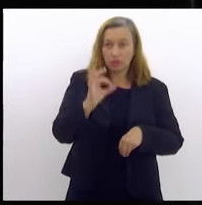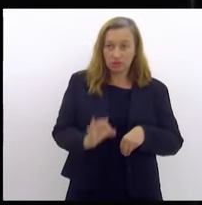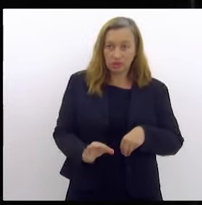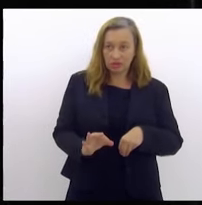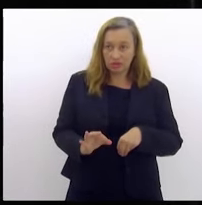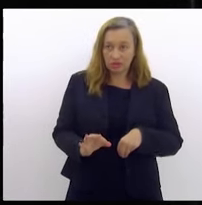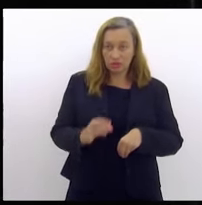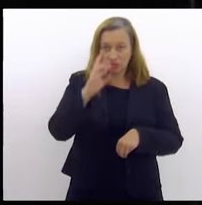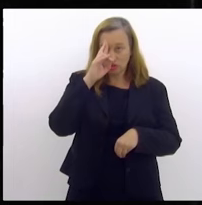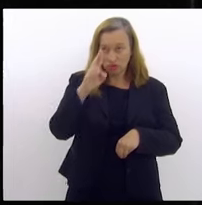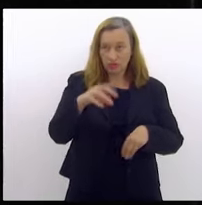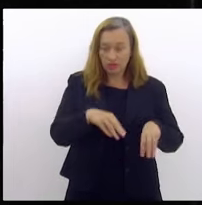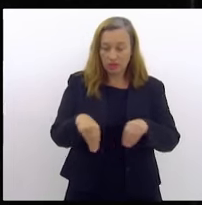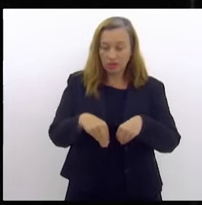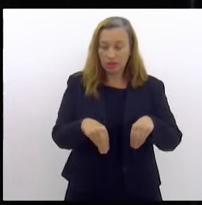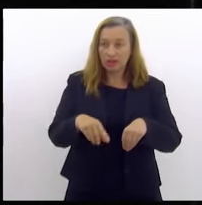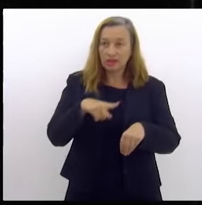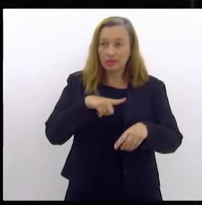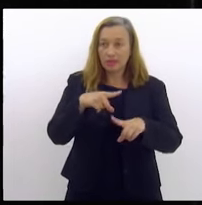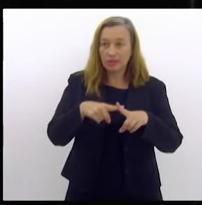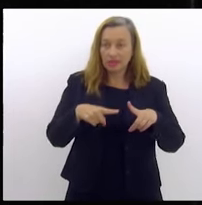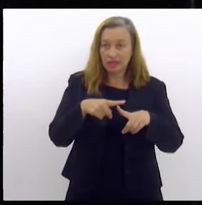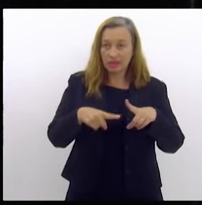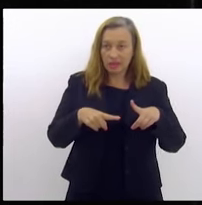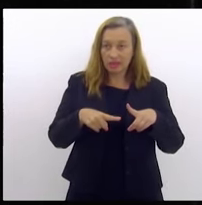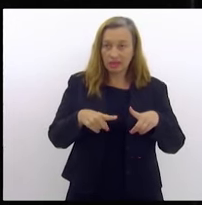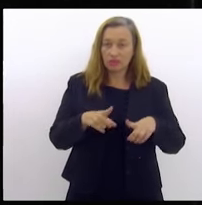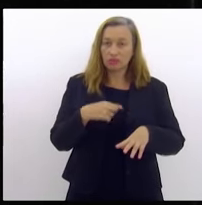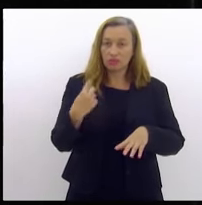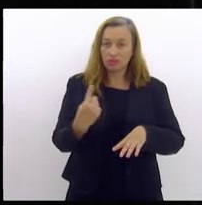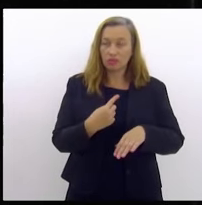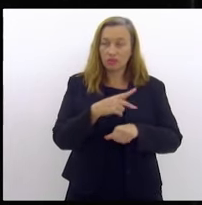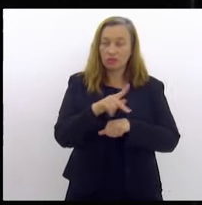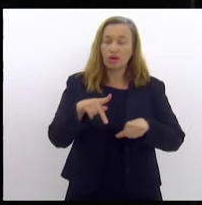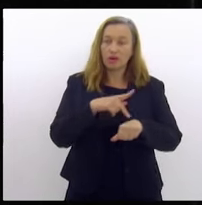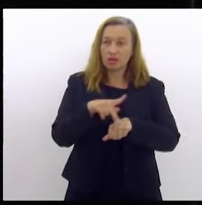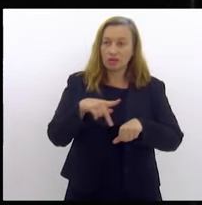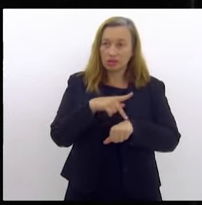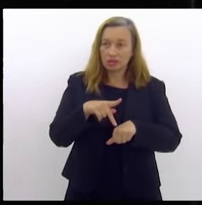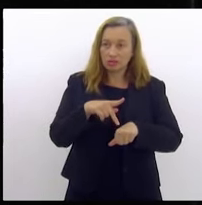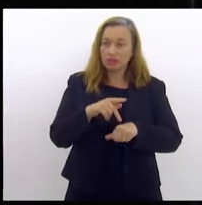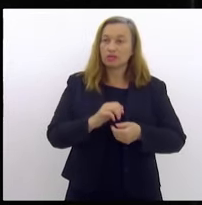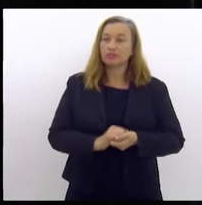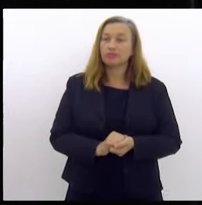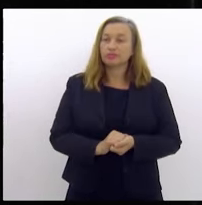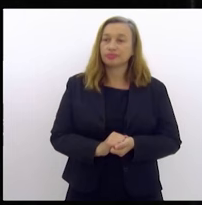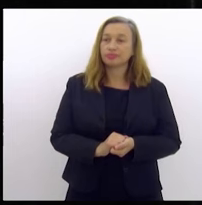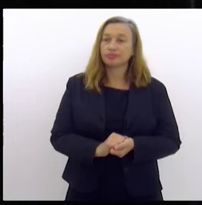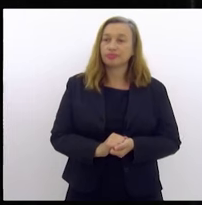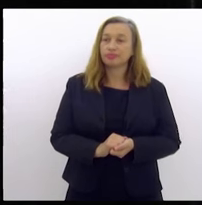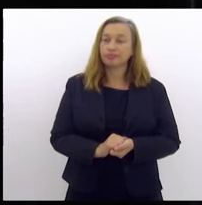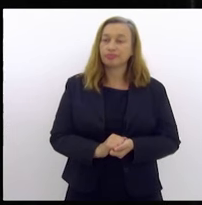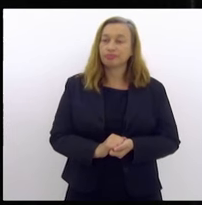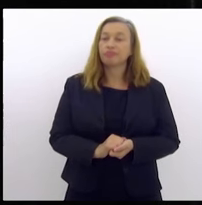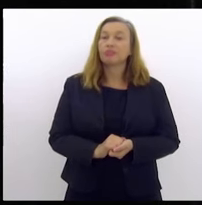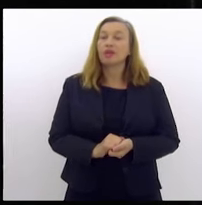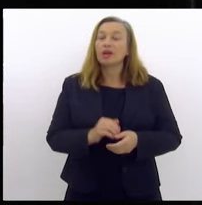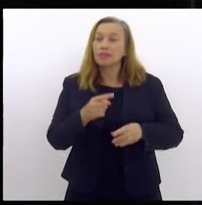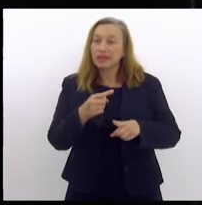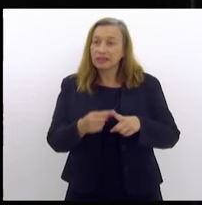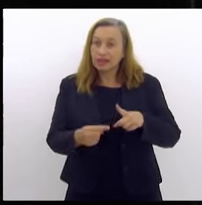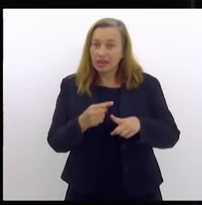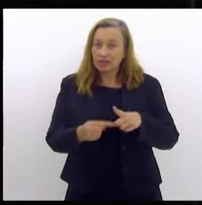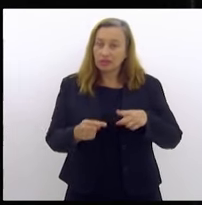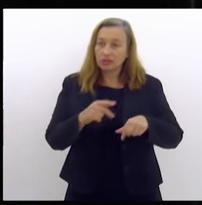de proprietários tem a metade do nosso país. A metade do nosso país em especulação, a metade do